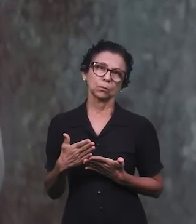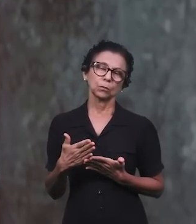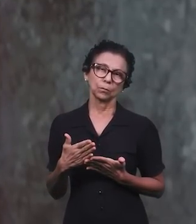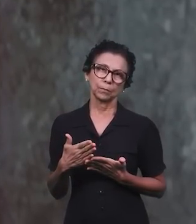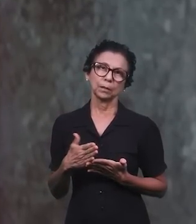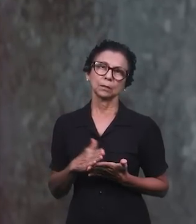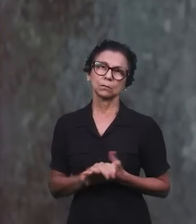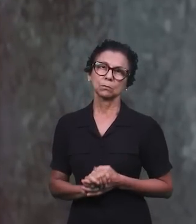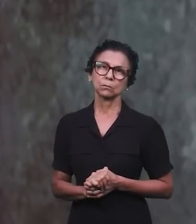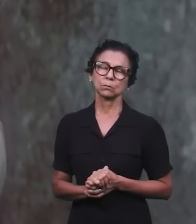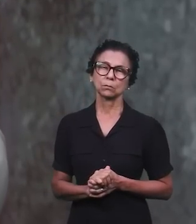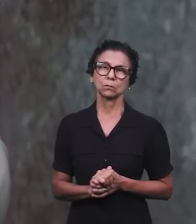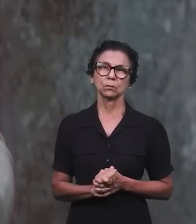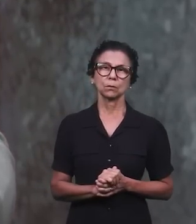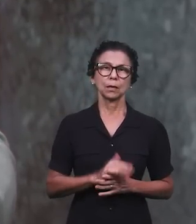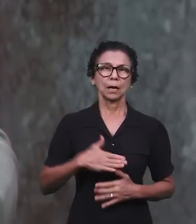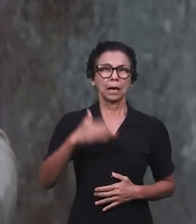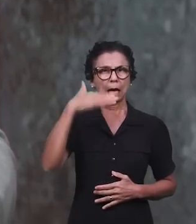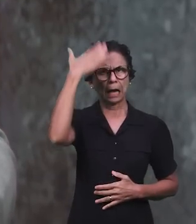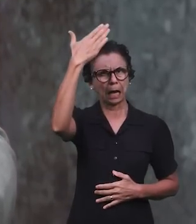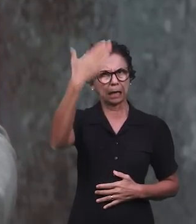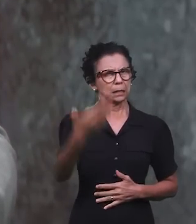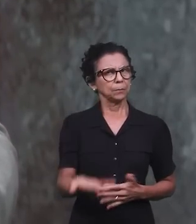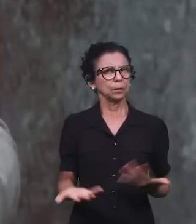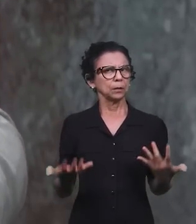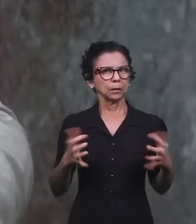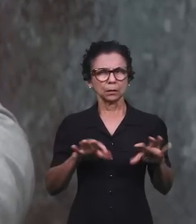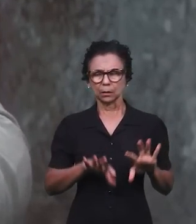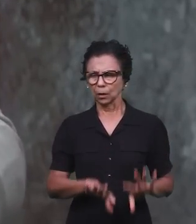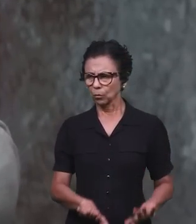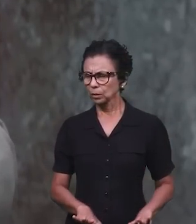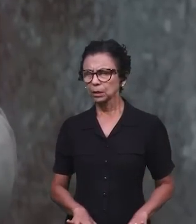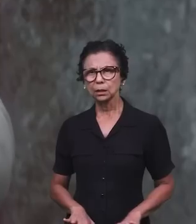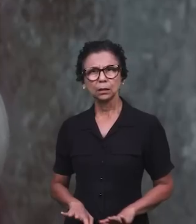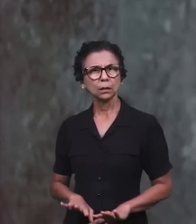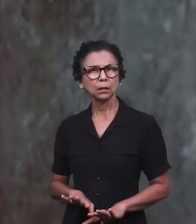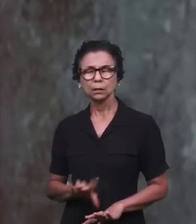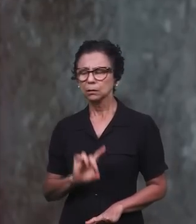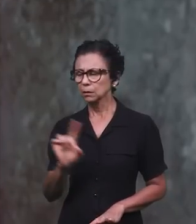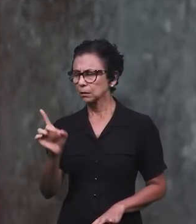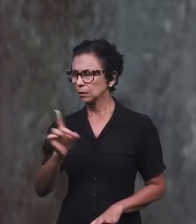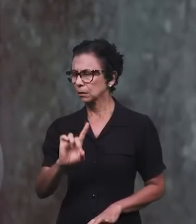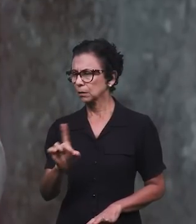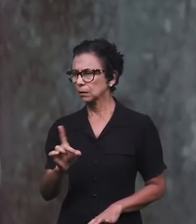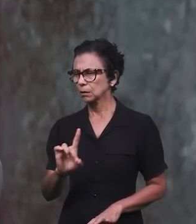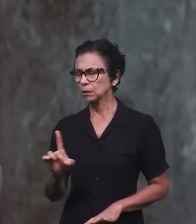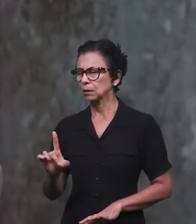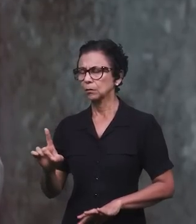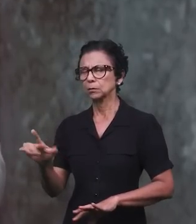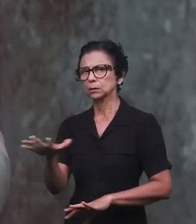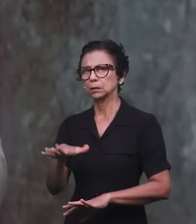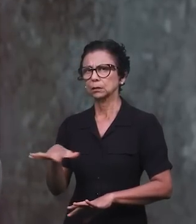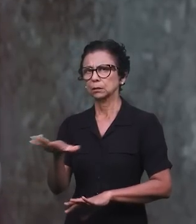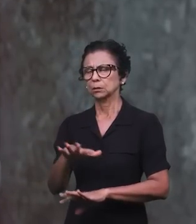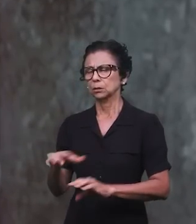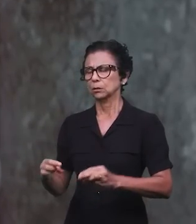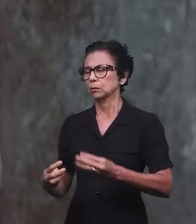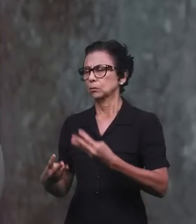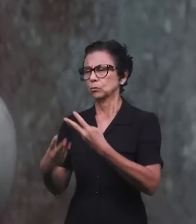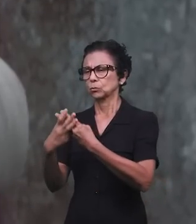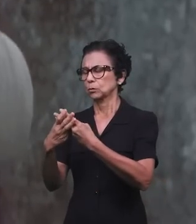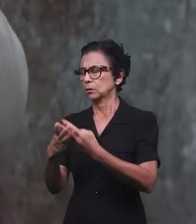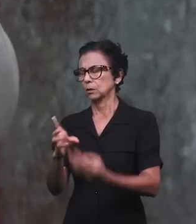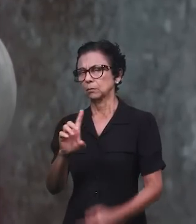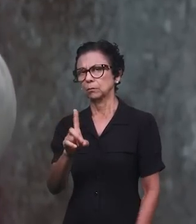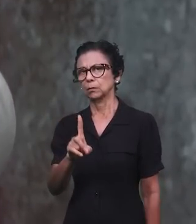da comunidade árabe resistiu à instituição, né, desse Estado judeu. Desde o seu início, Israel tem que lutar para a sua